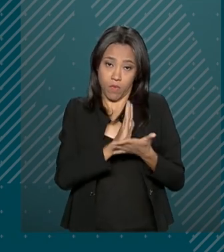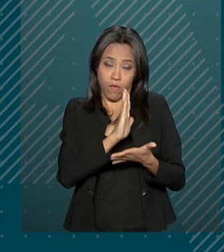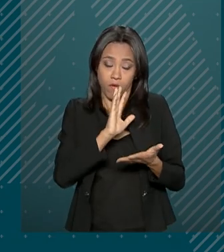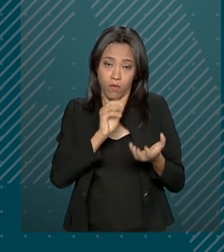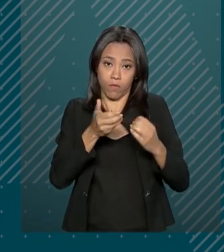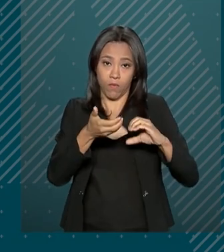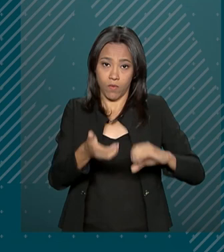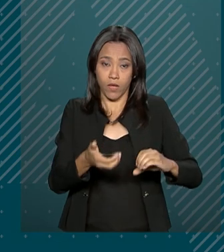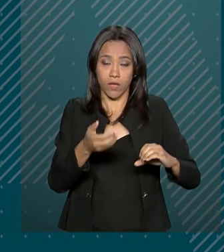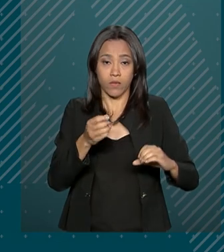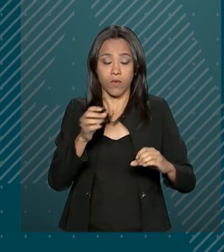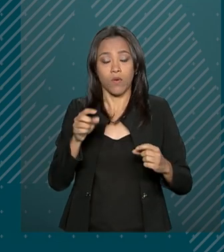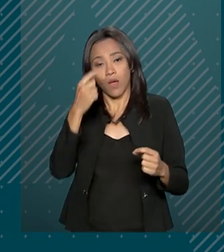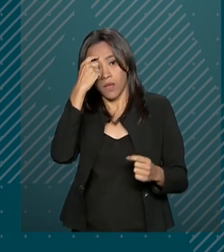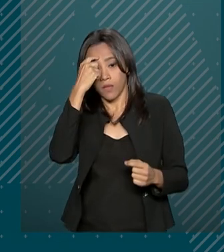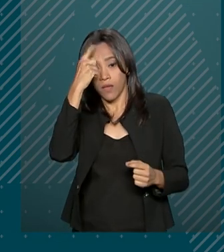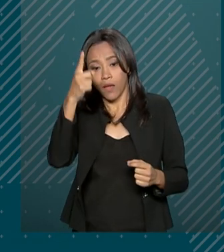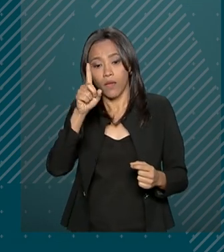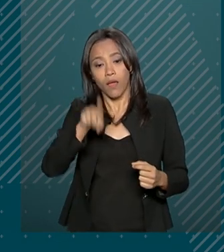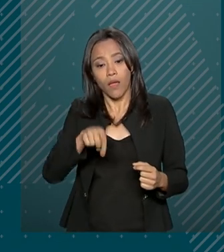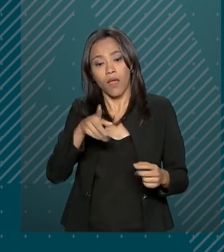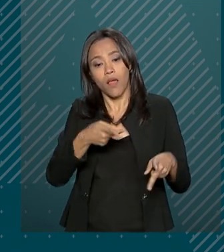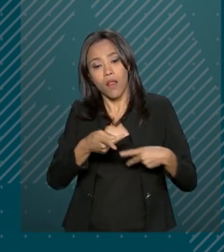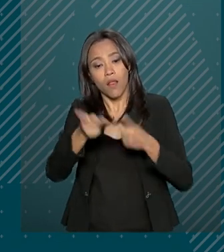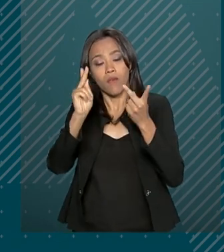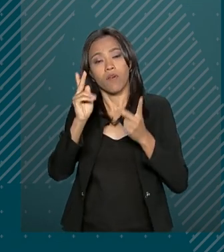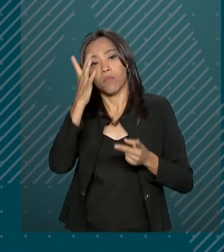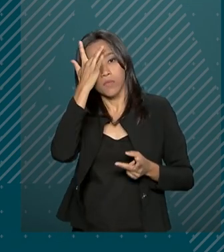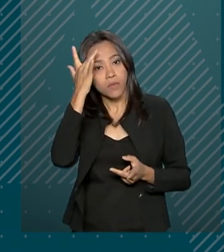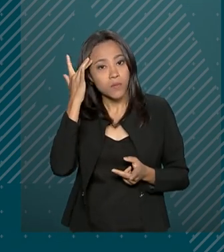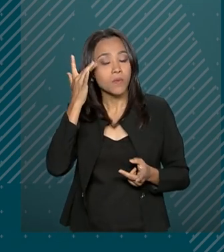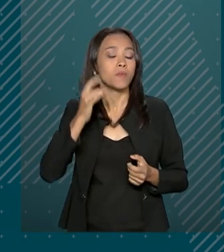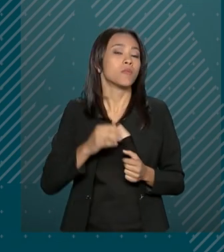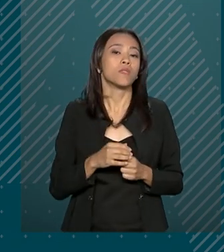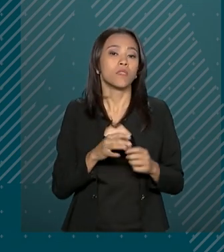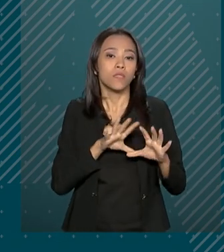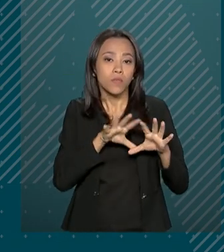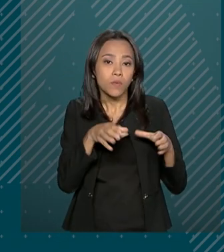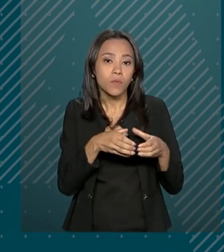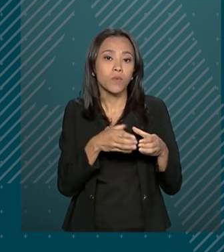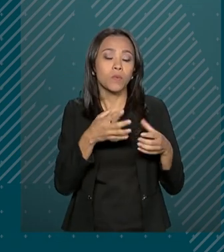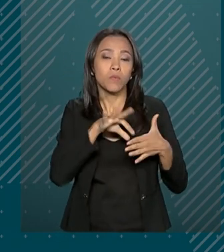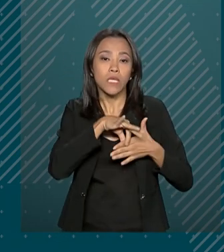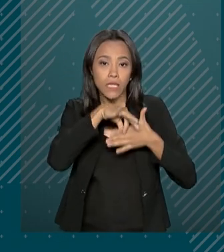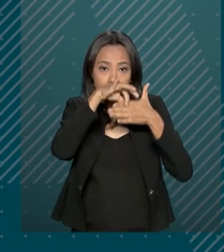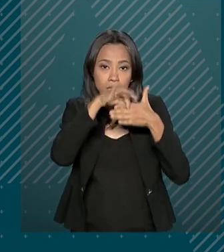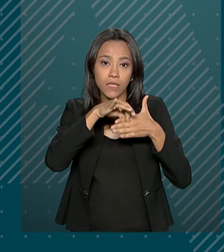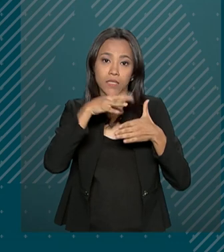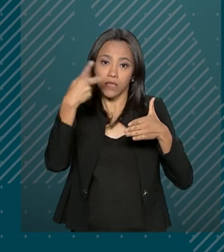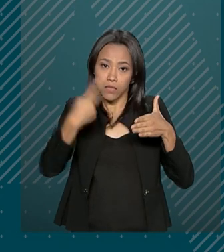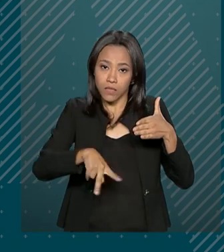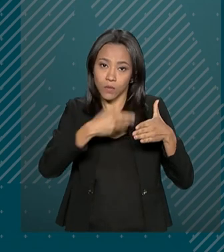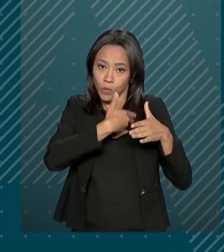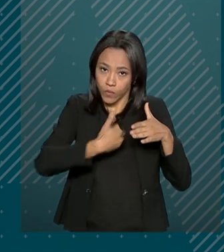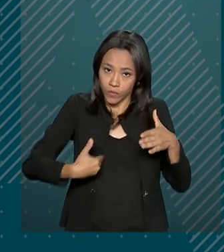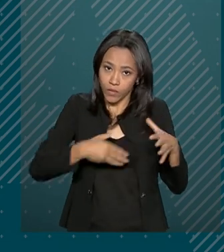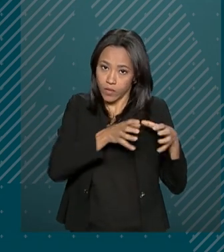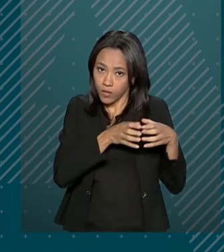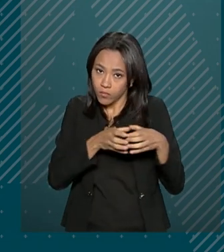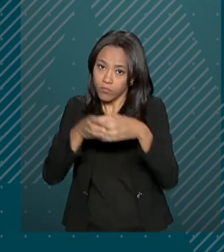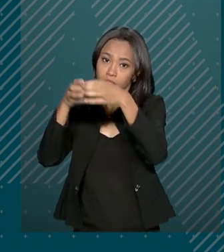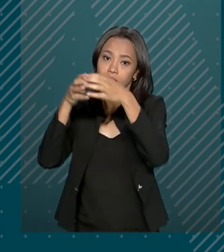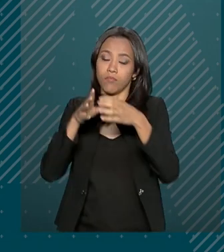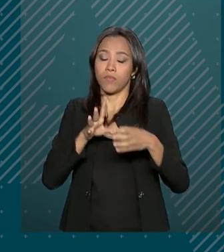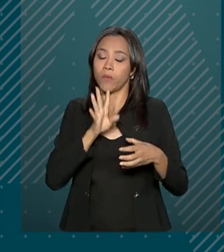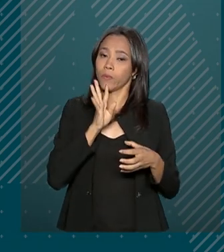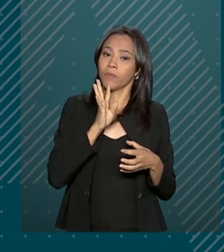aí a ideia é levar pessoas da comunidade, líderes daqui do governo, para que aí